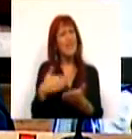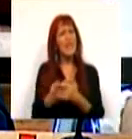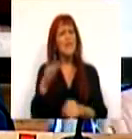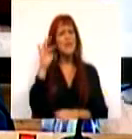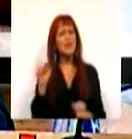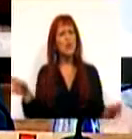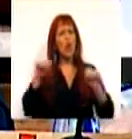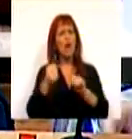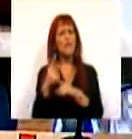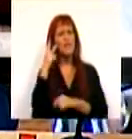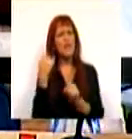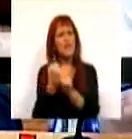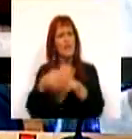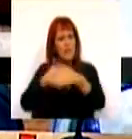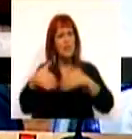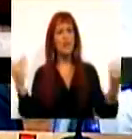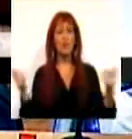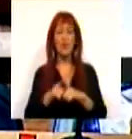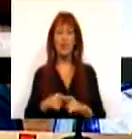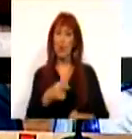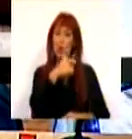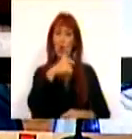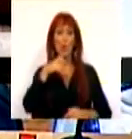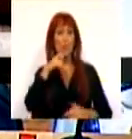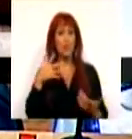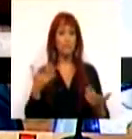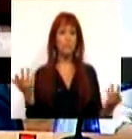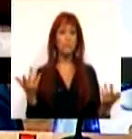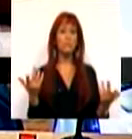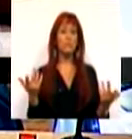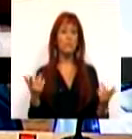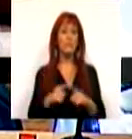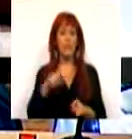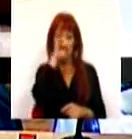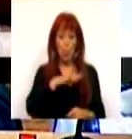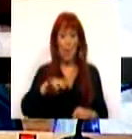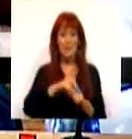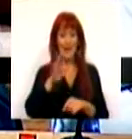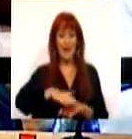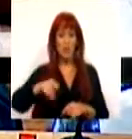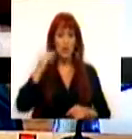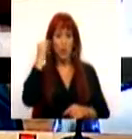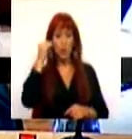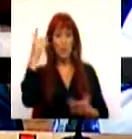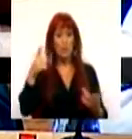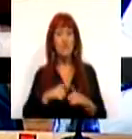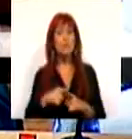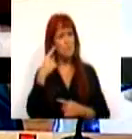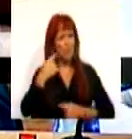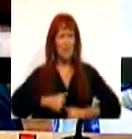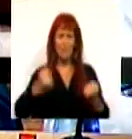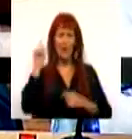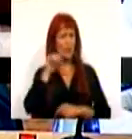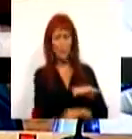nova dinâmica de atuação. Este compromisso com o ambiente, a ciência e o turismo atesta bem o